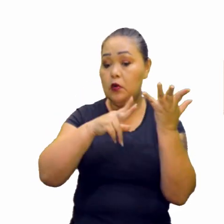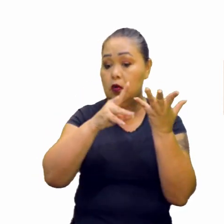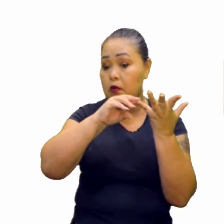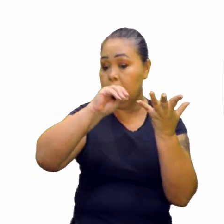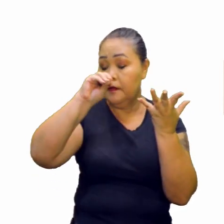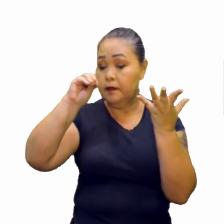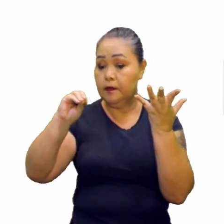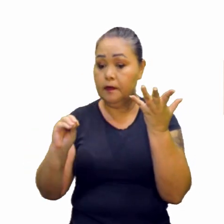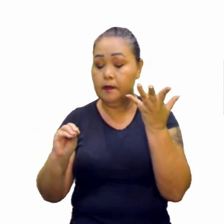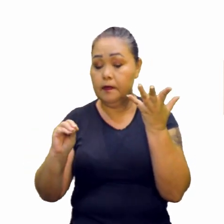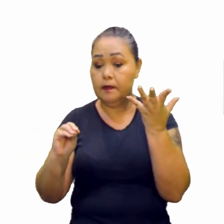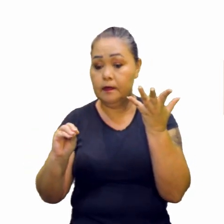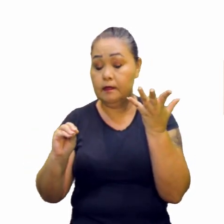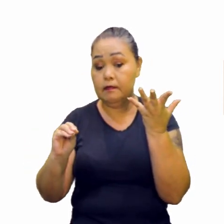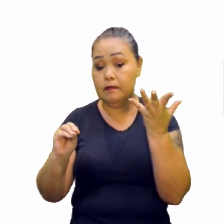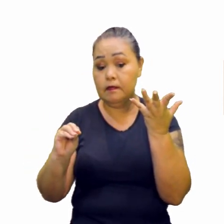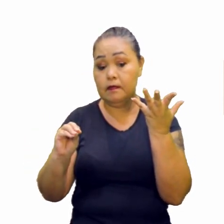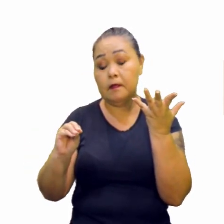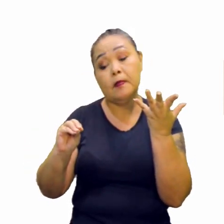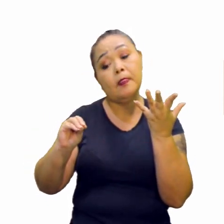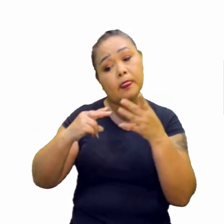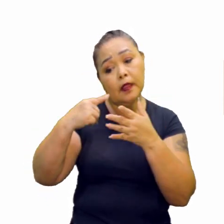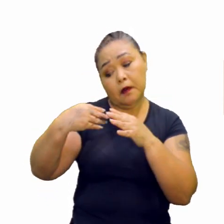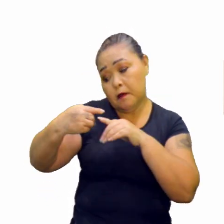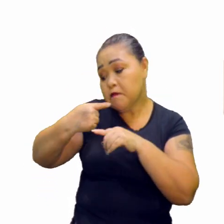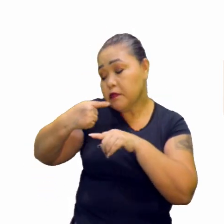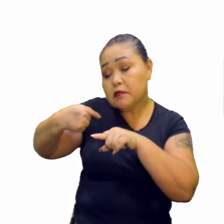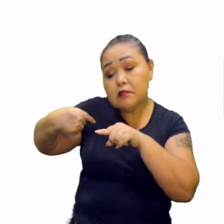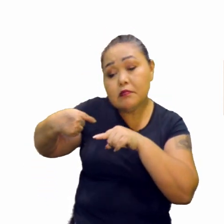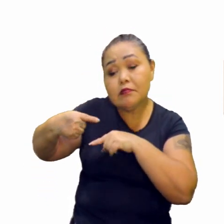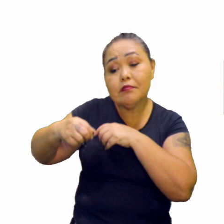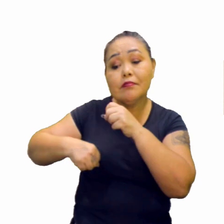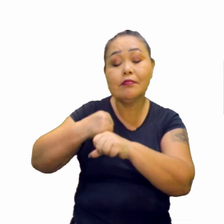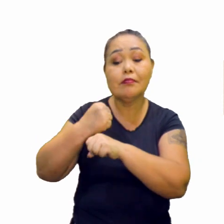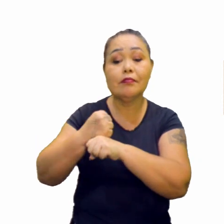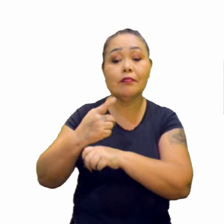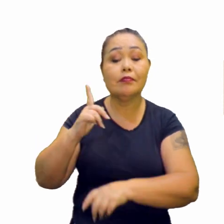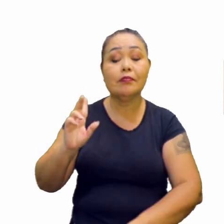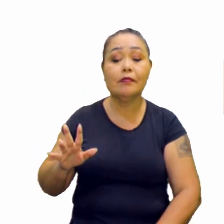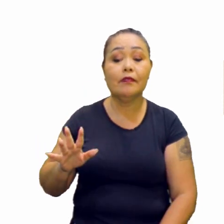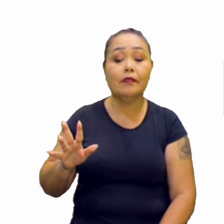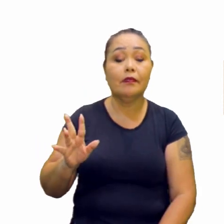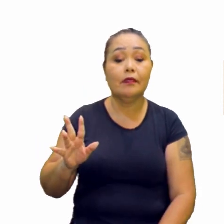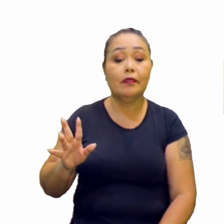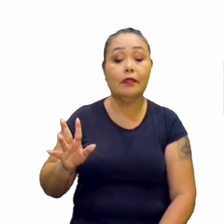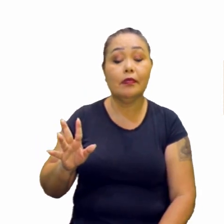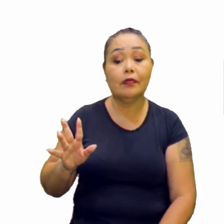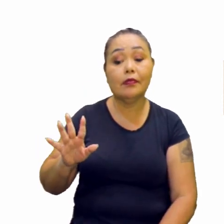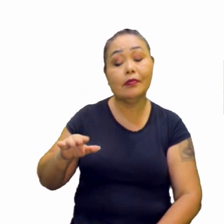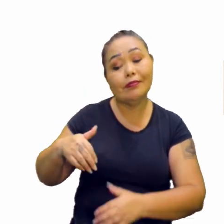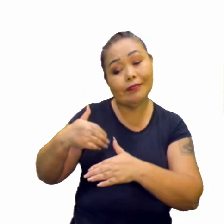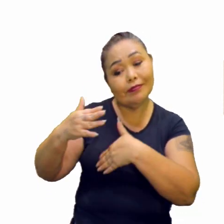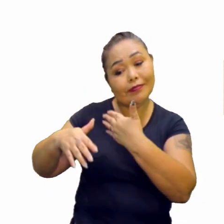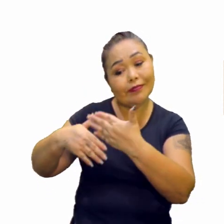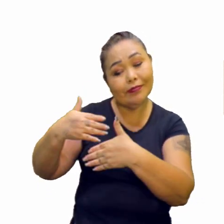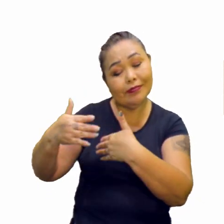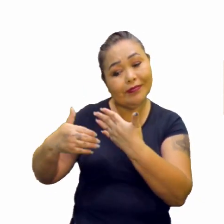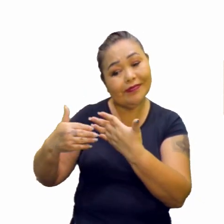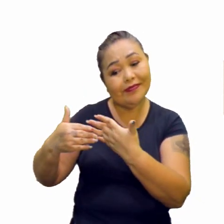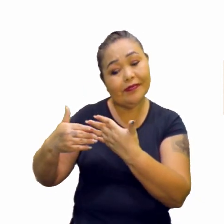em menos de um ano, ela já está na produção, no platô da produção.